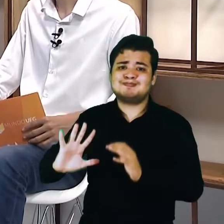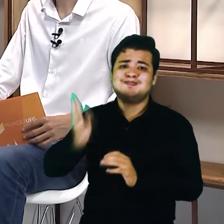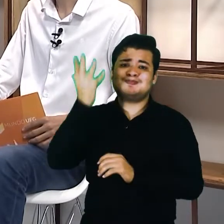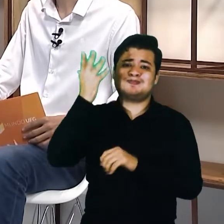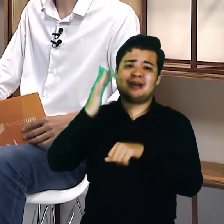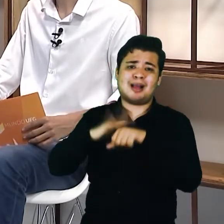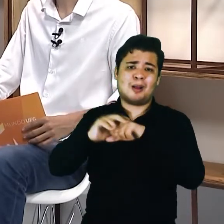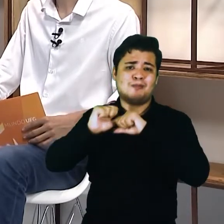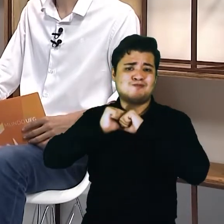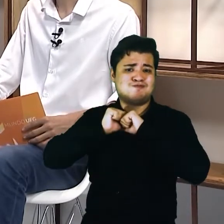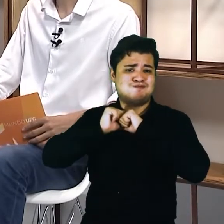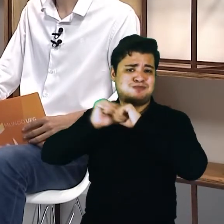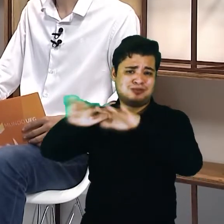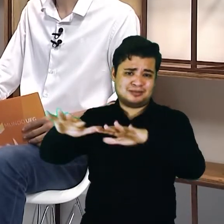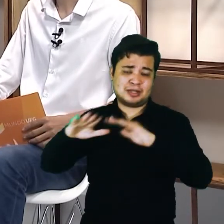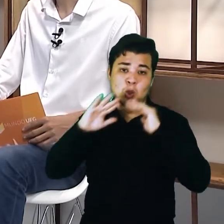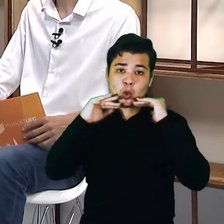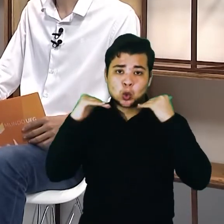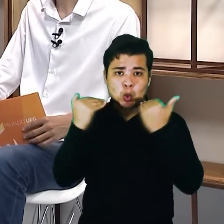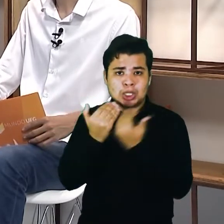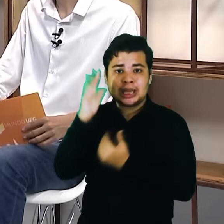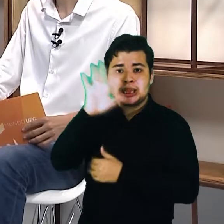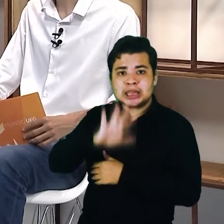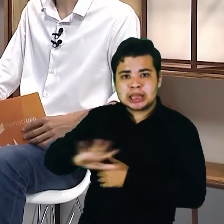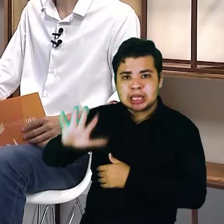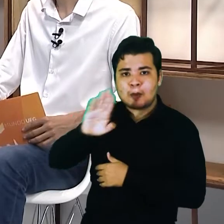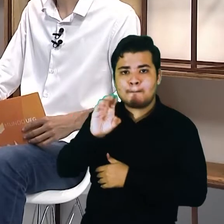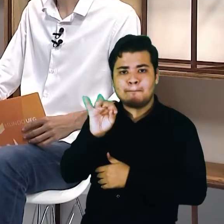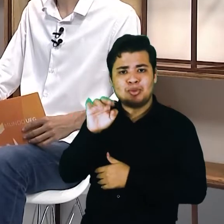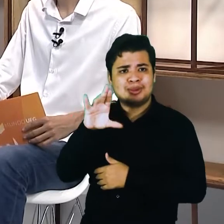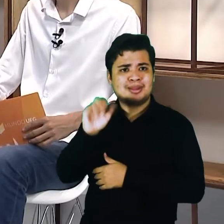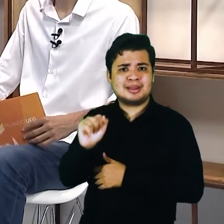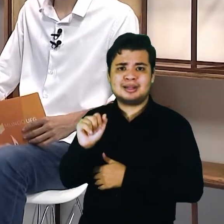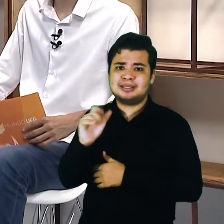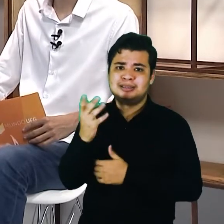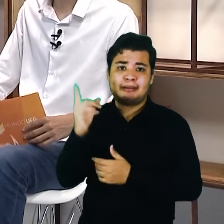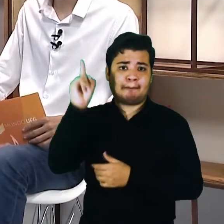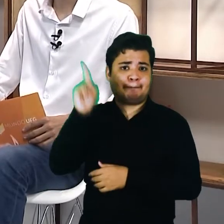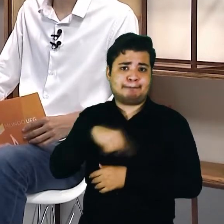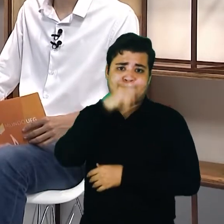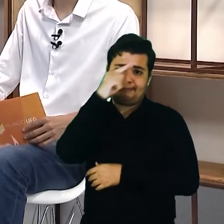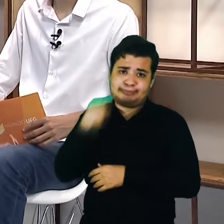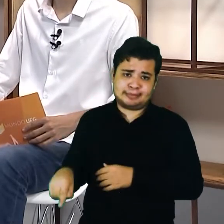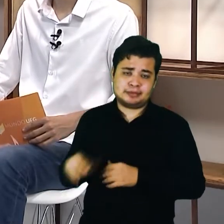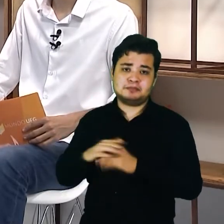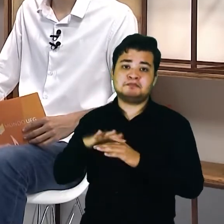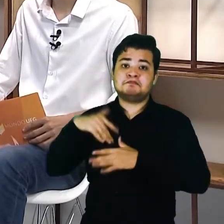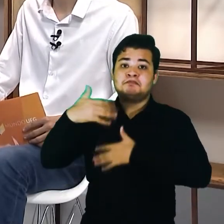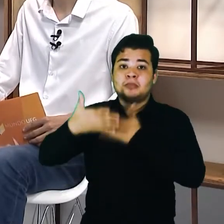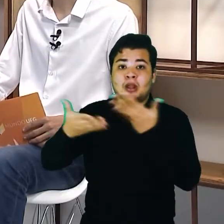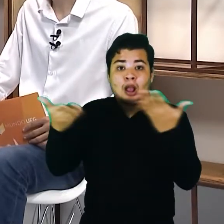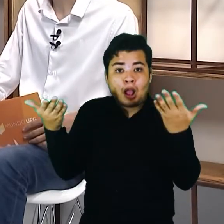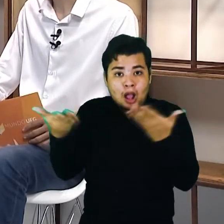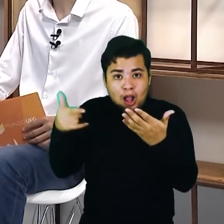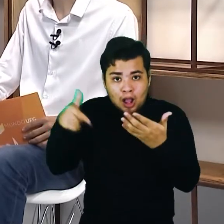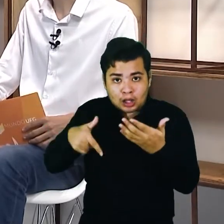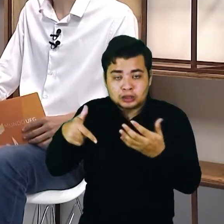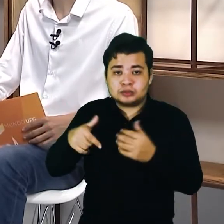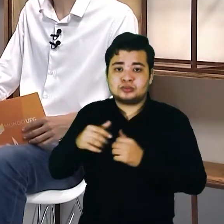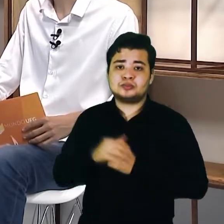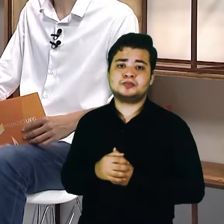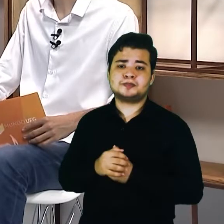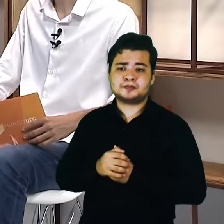da pandemia, o Congresso Nacional de Botânica não aconteceu, né? Mas foi ser realizado esse ano, e